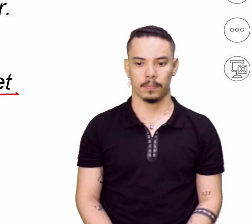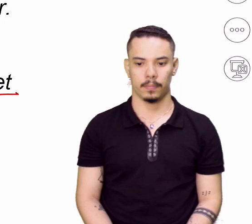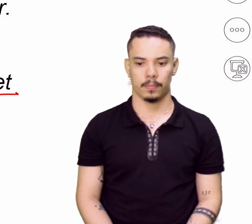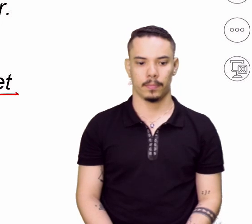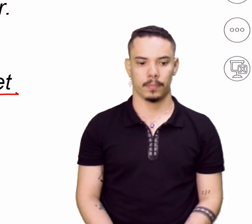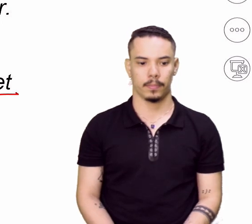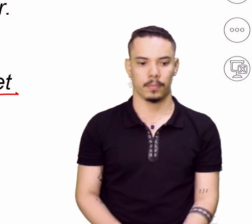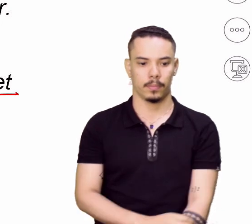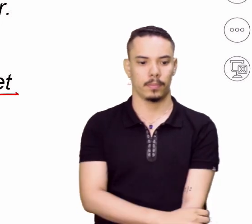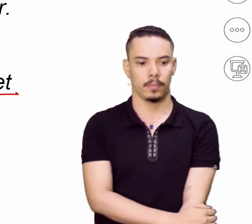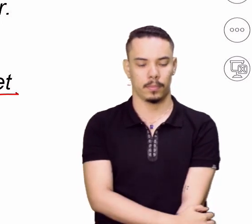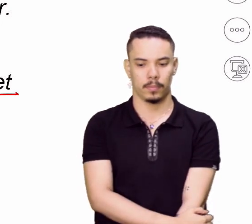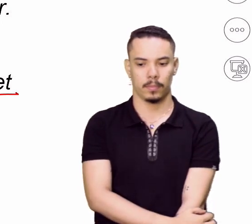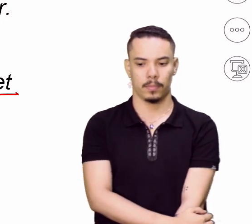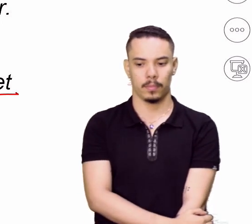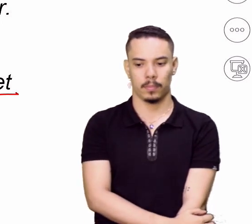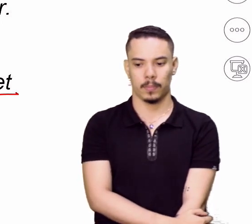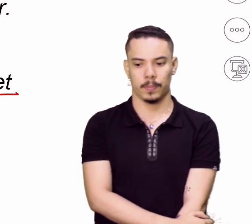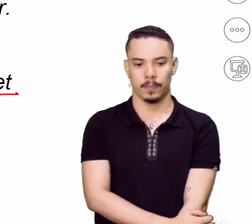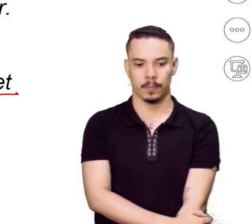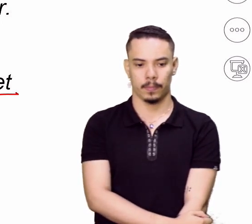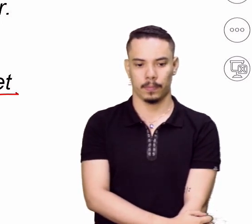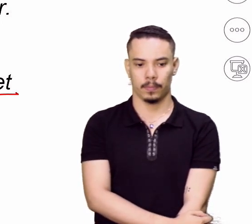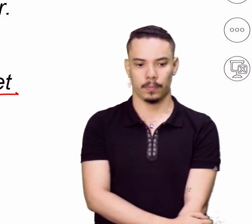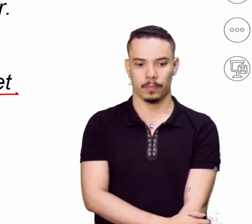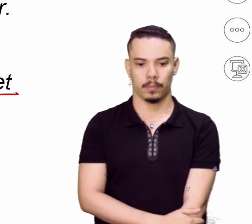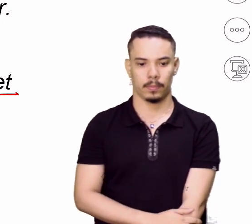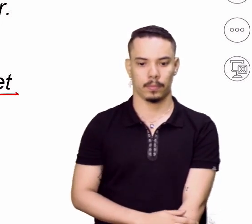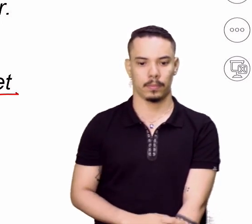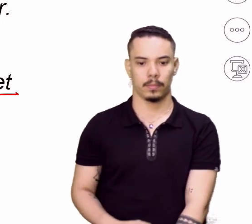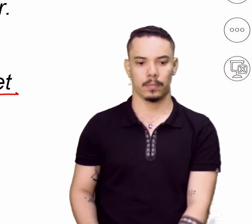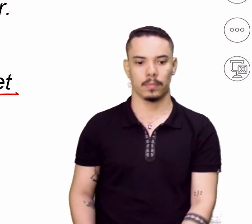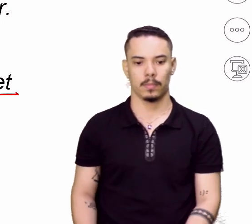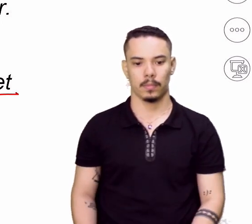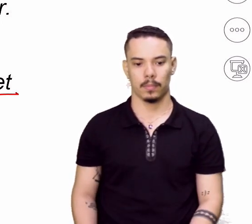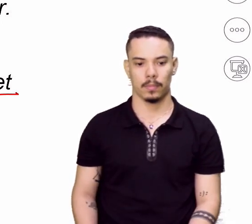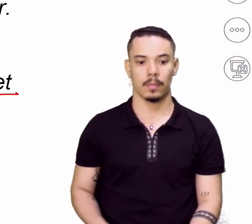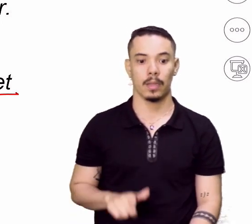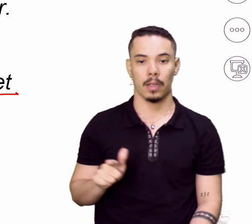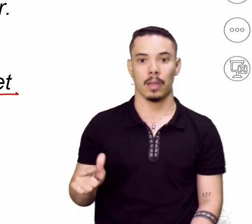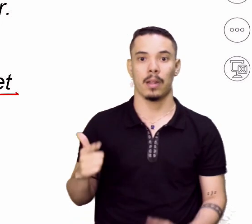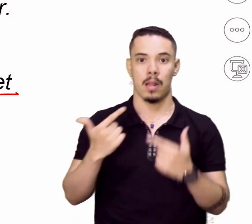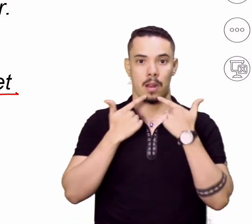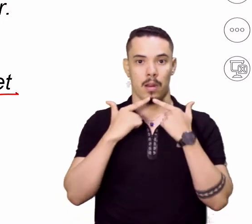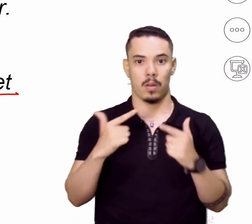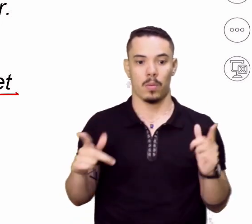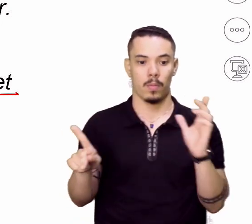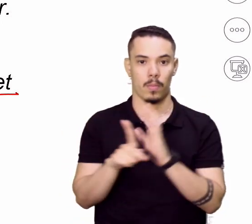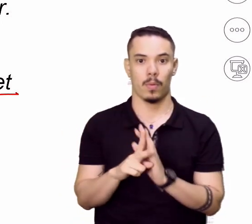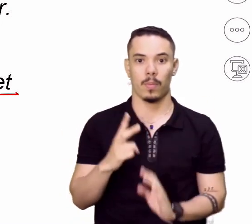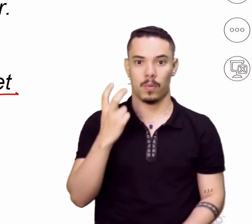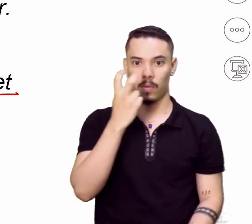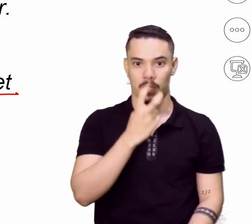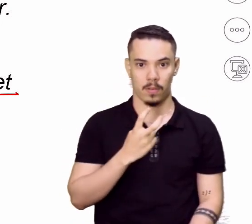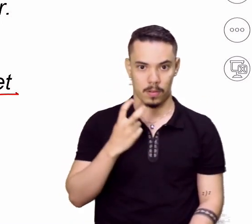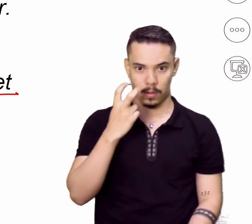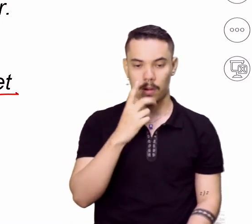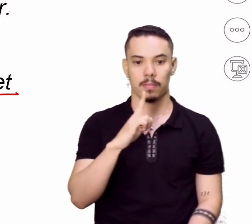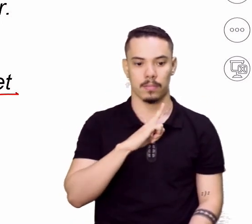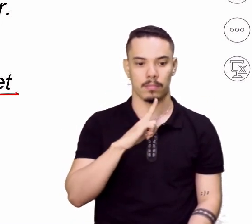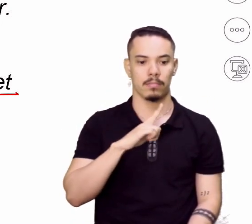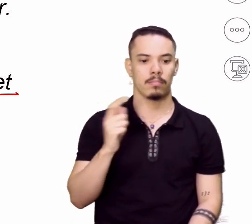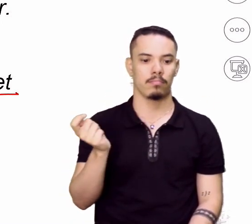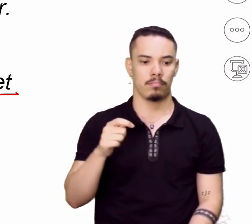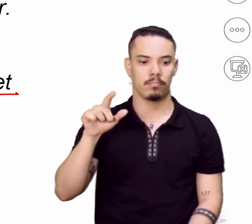Jones met earlier. Ou seja, aqui é na linguagem oral e aí eu tenho a